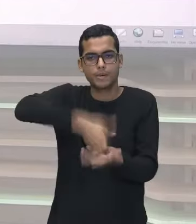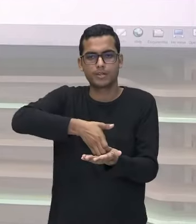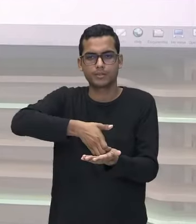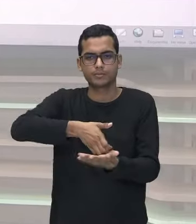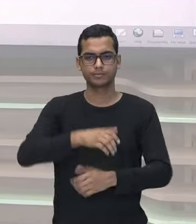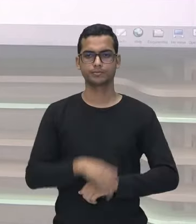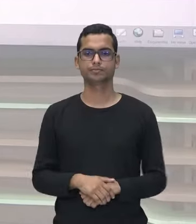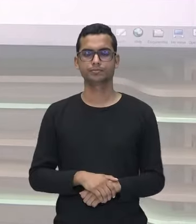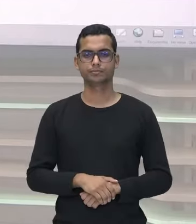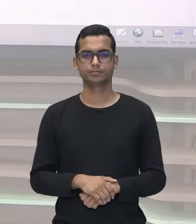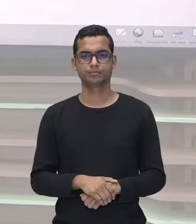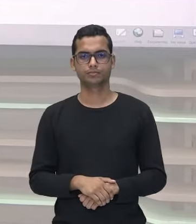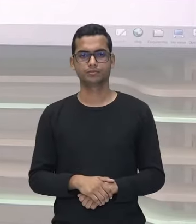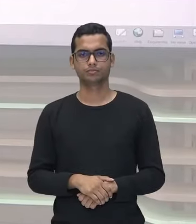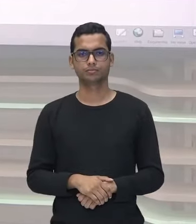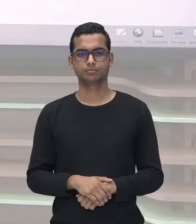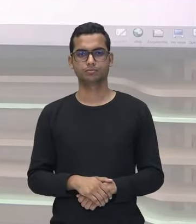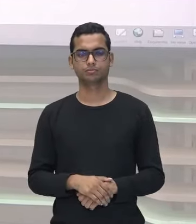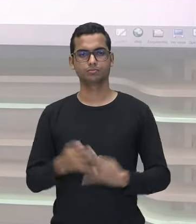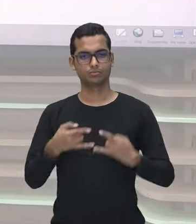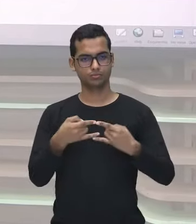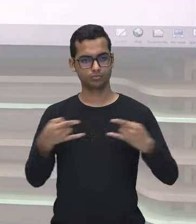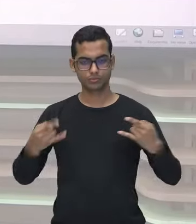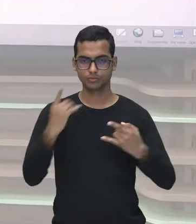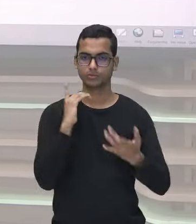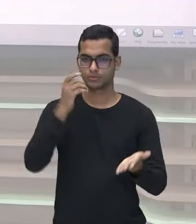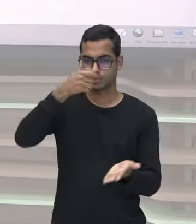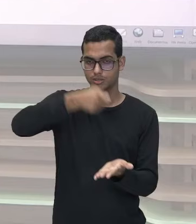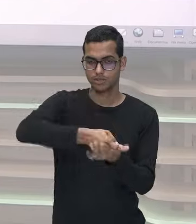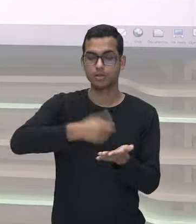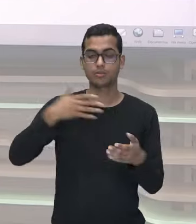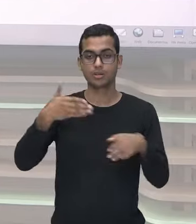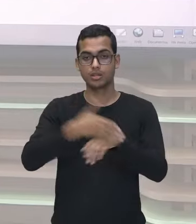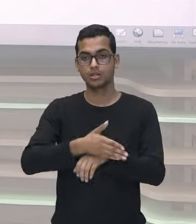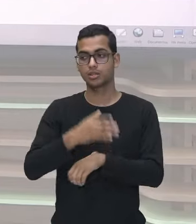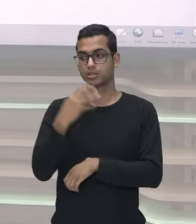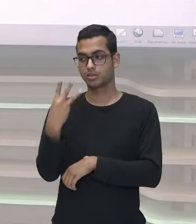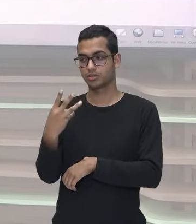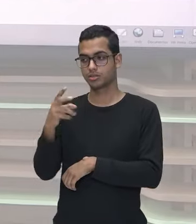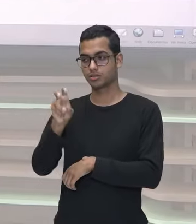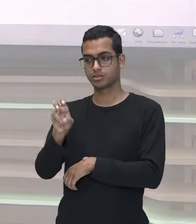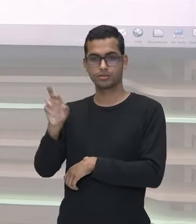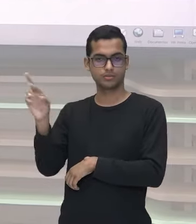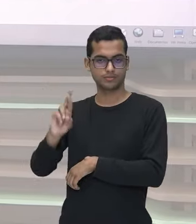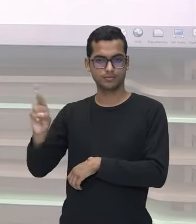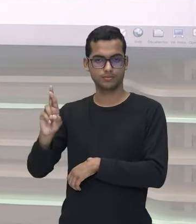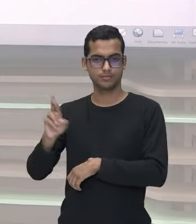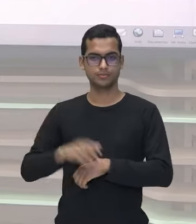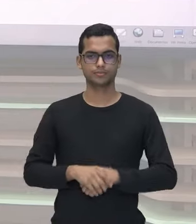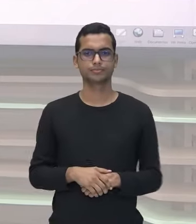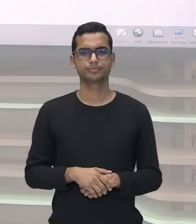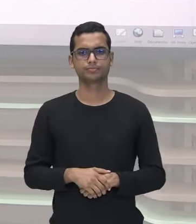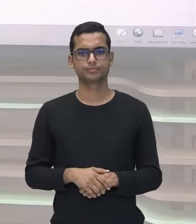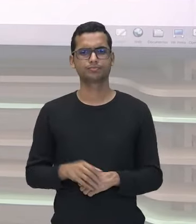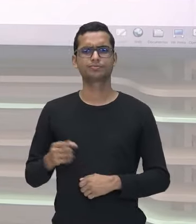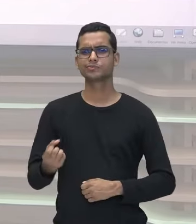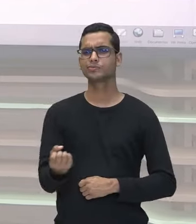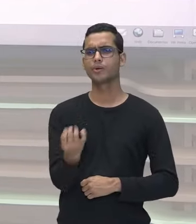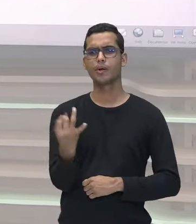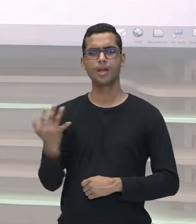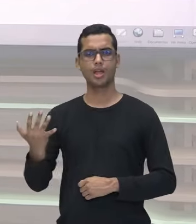cada entrada, né, custa R$35, certo? E aí quanto no